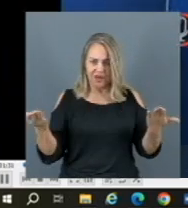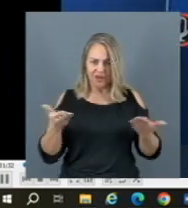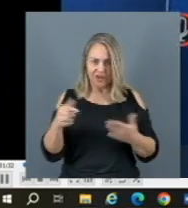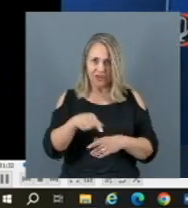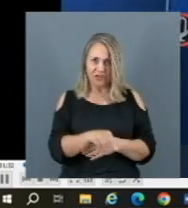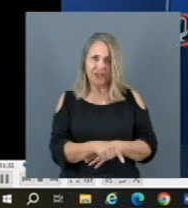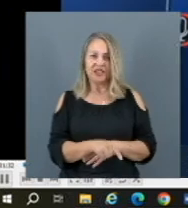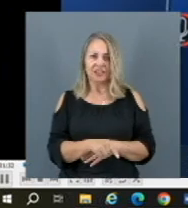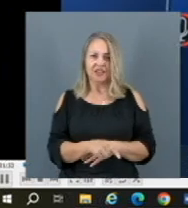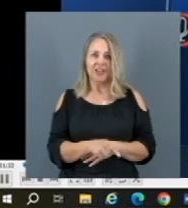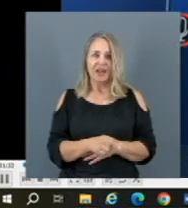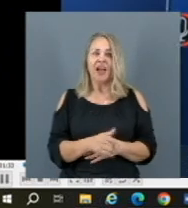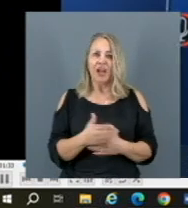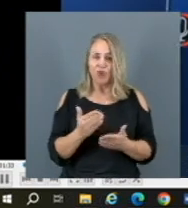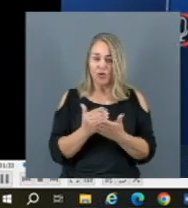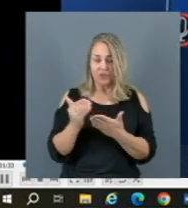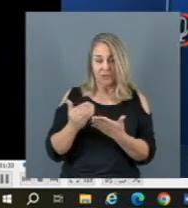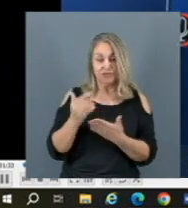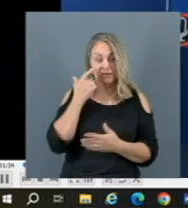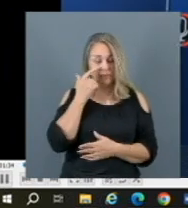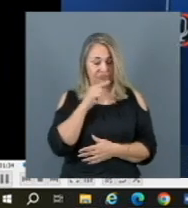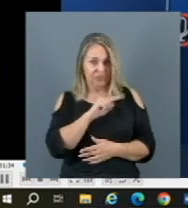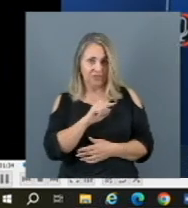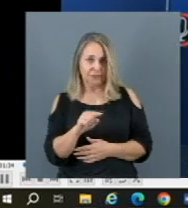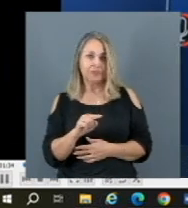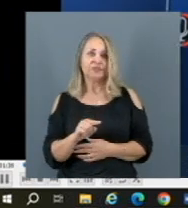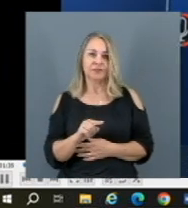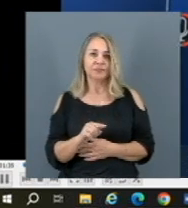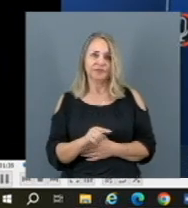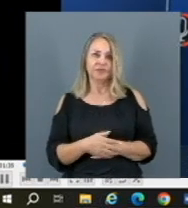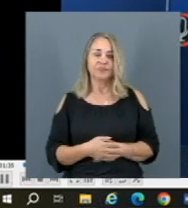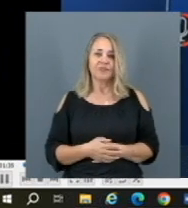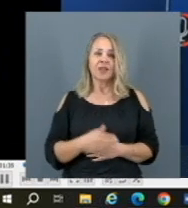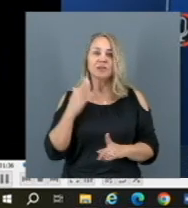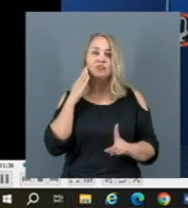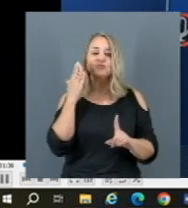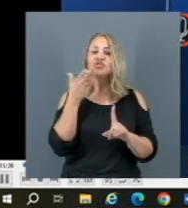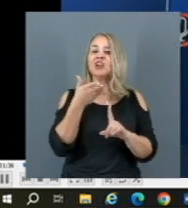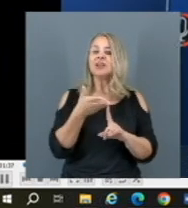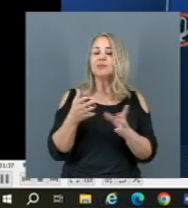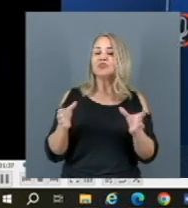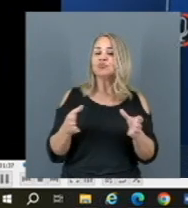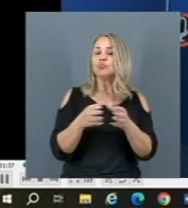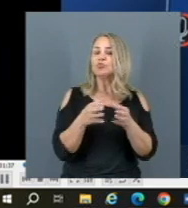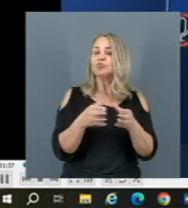que eles começaram o mandato. Já mexemos diretamente com a cúpula, irmão.